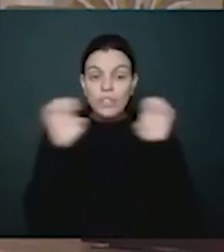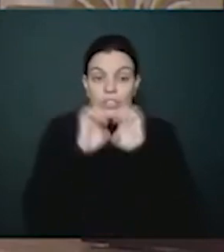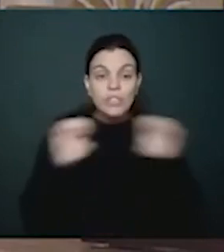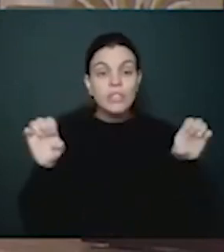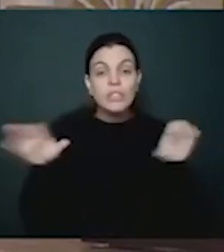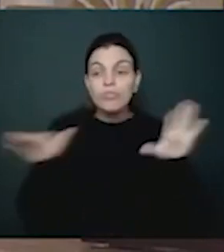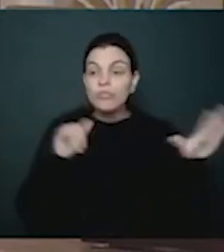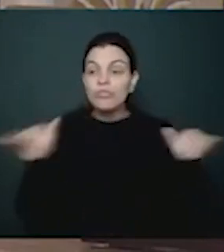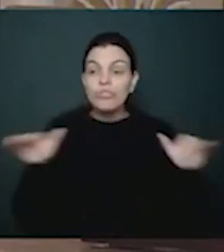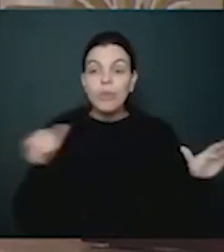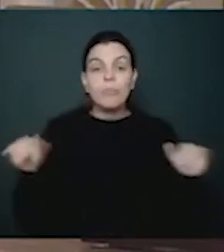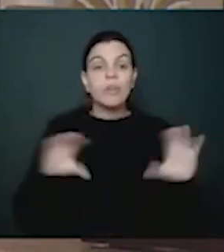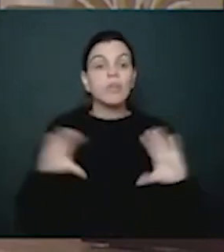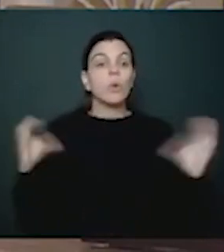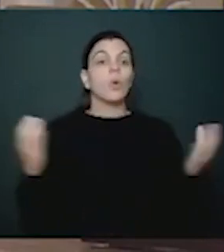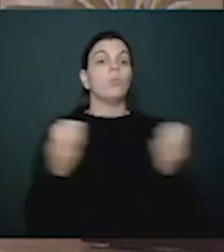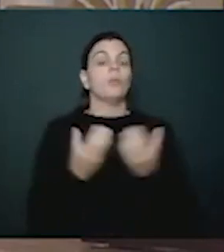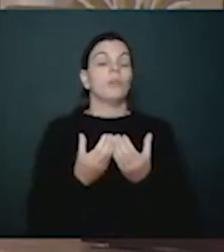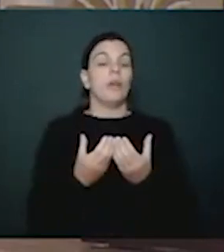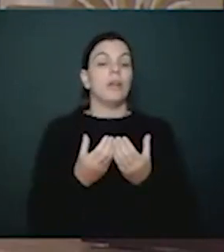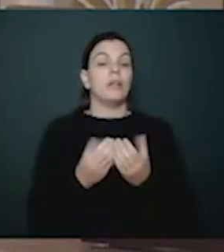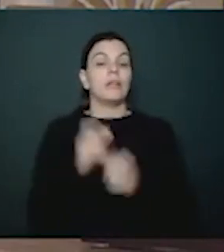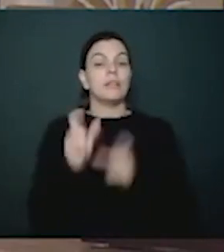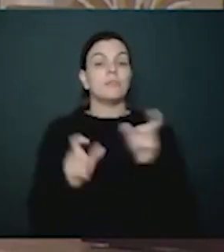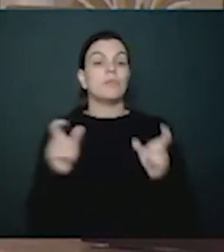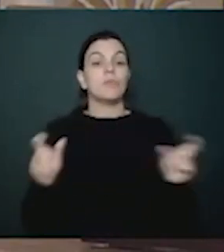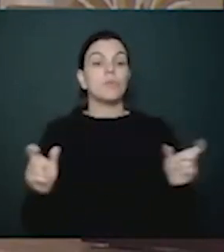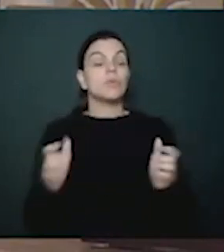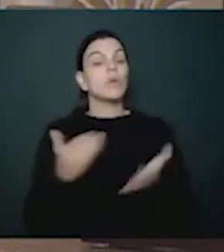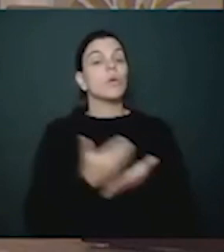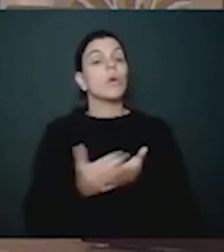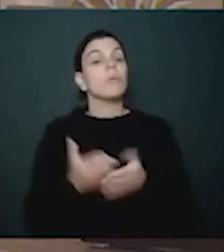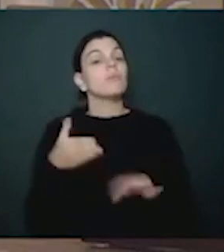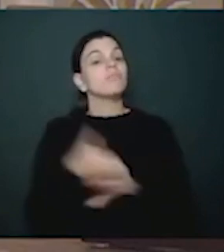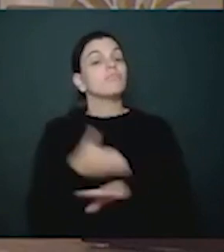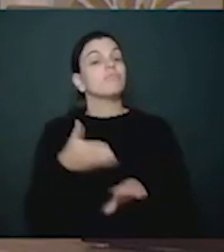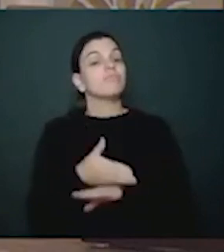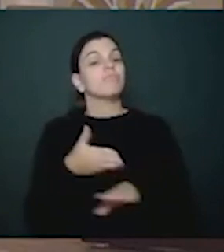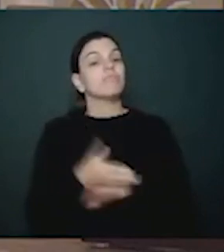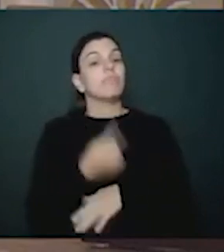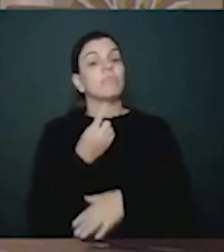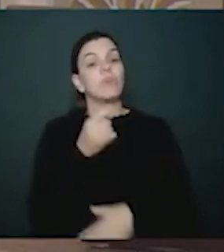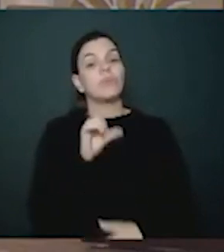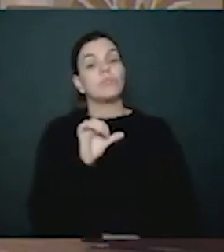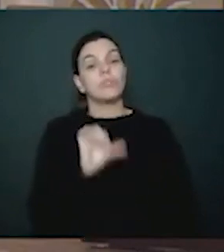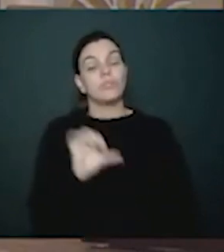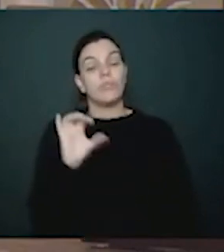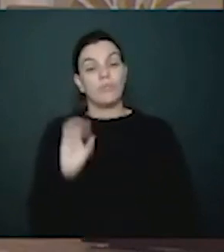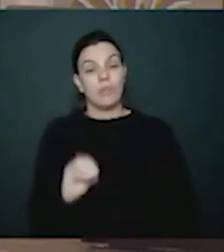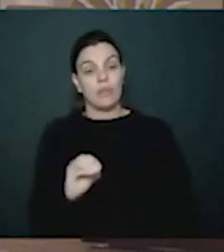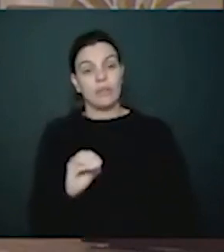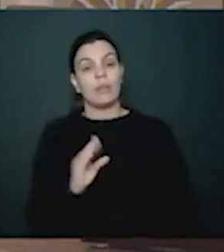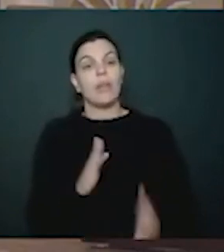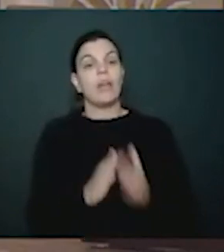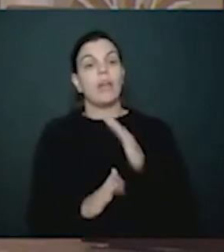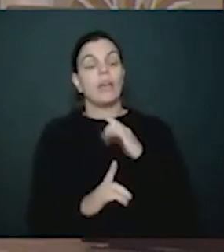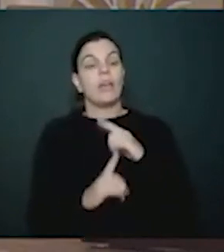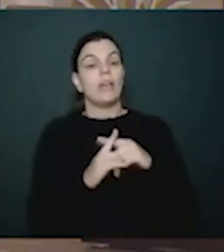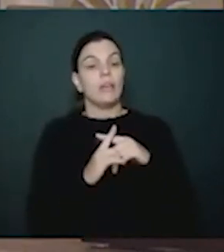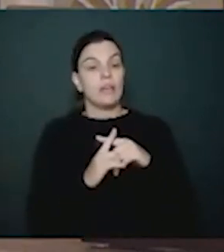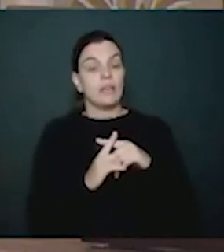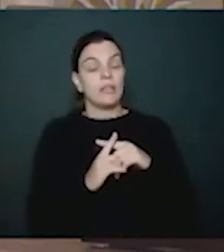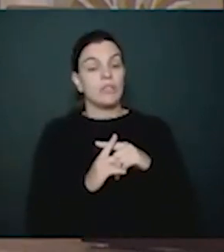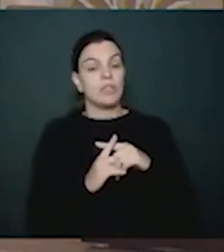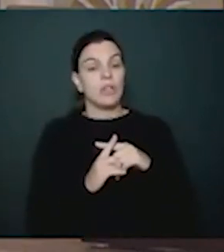simpatia dos moradores desta região. E, no ano de 1990, a igreja